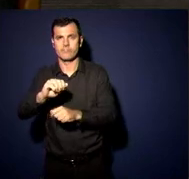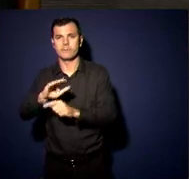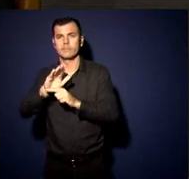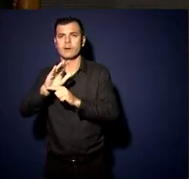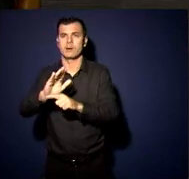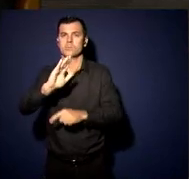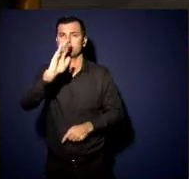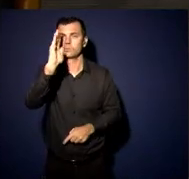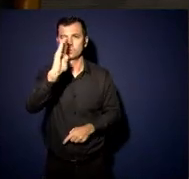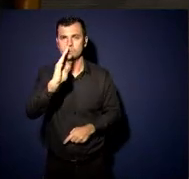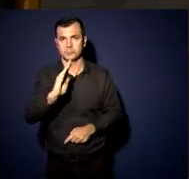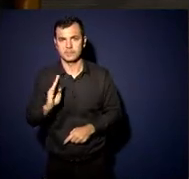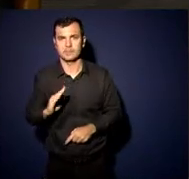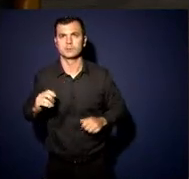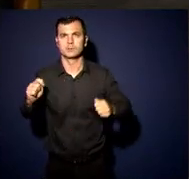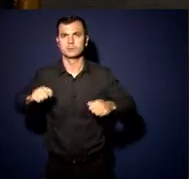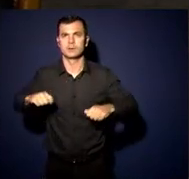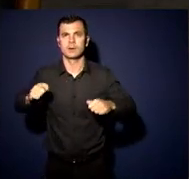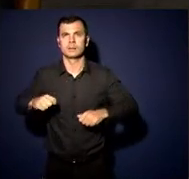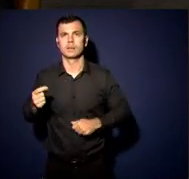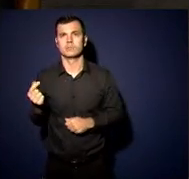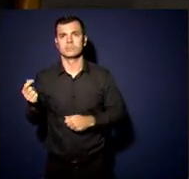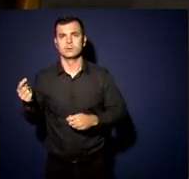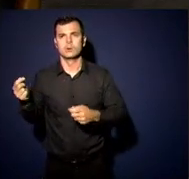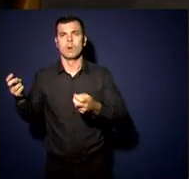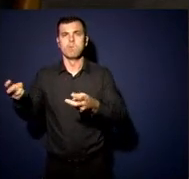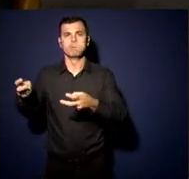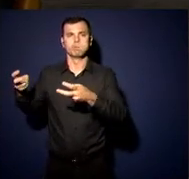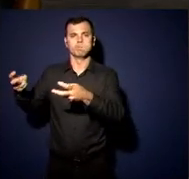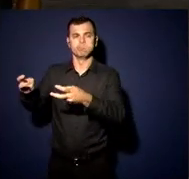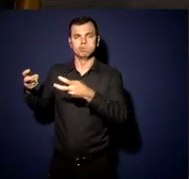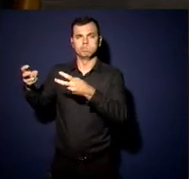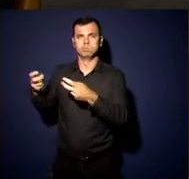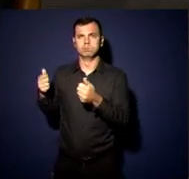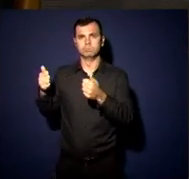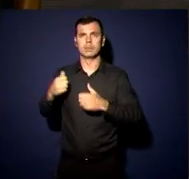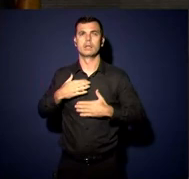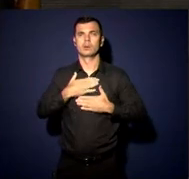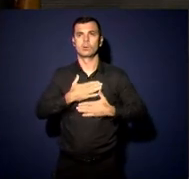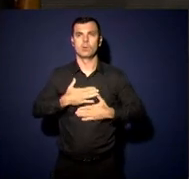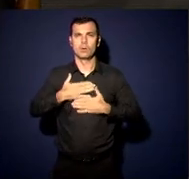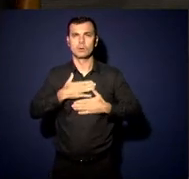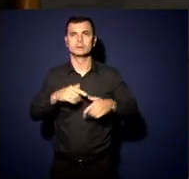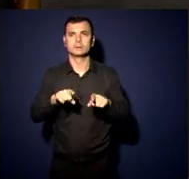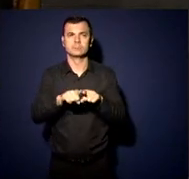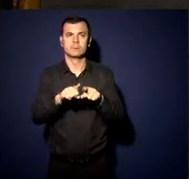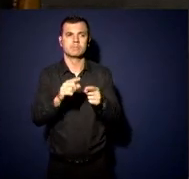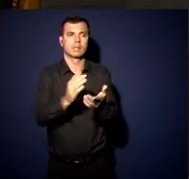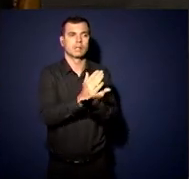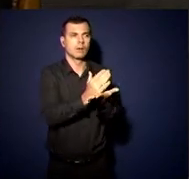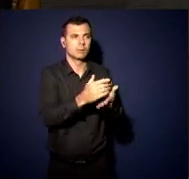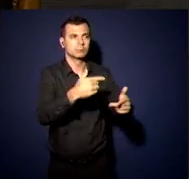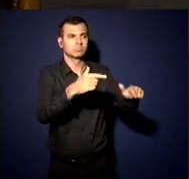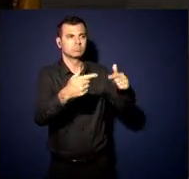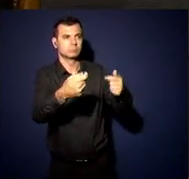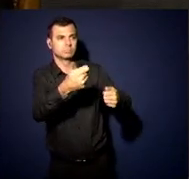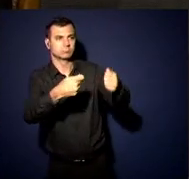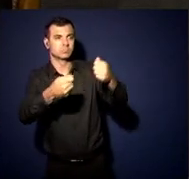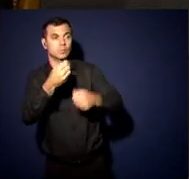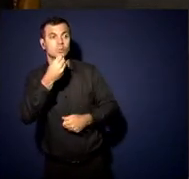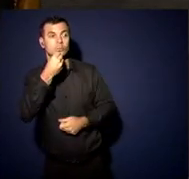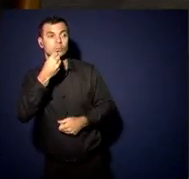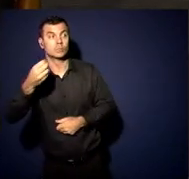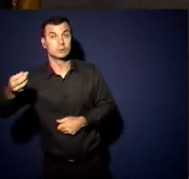uma grande captação de recursos e para os agentes de mercado destinados atuar nessa área novas oportunidades